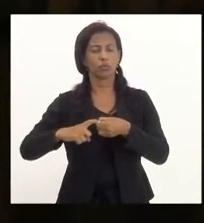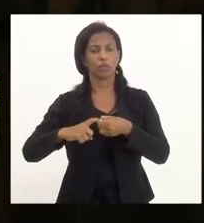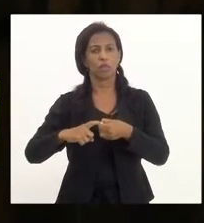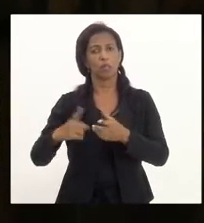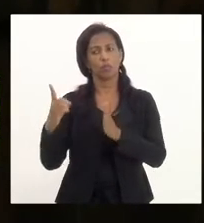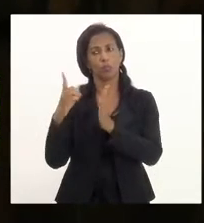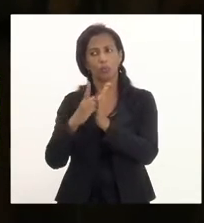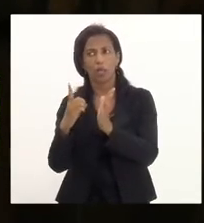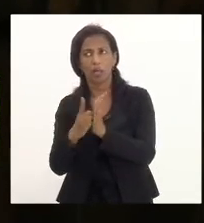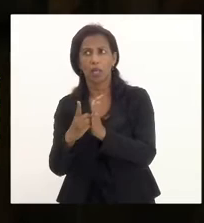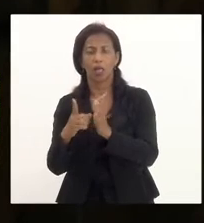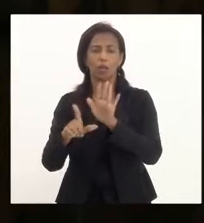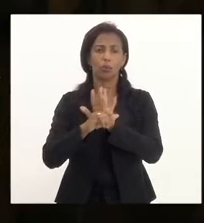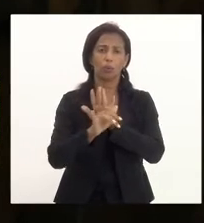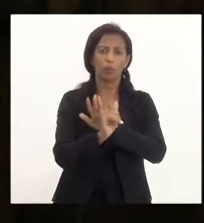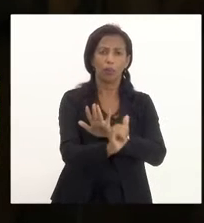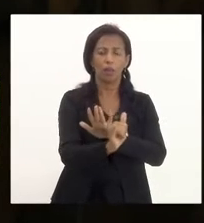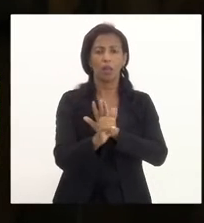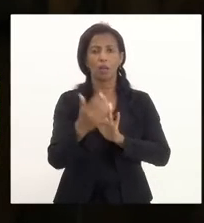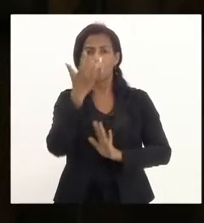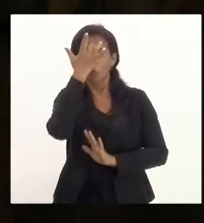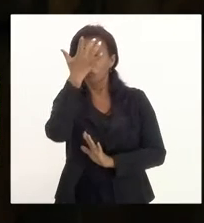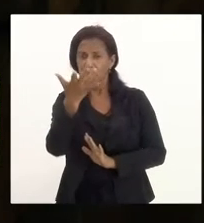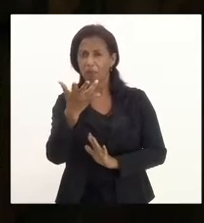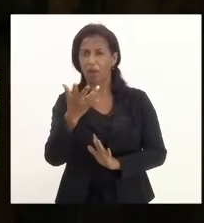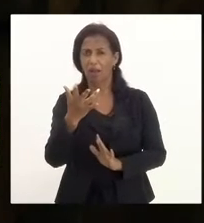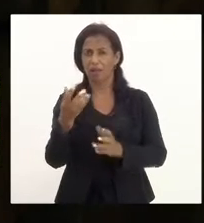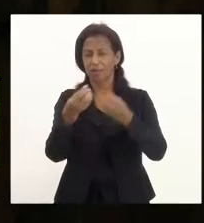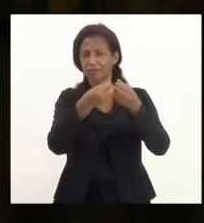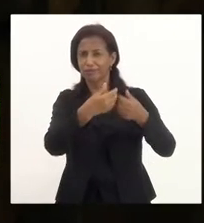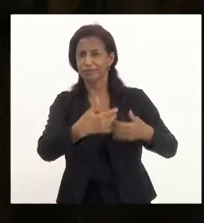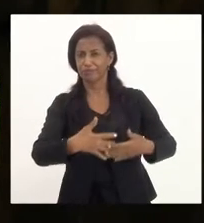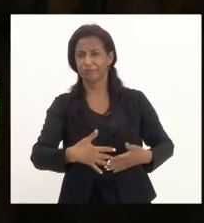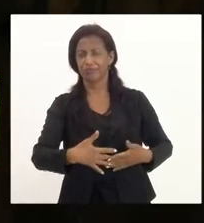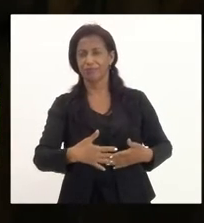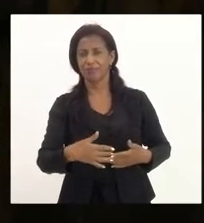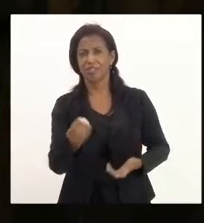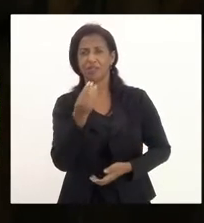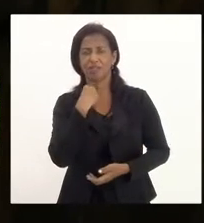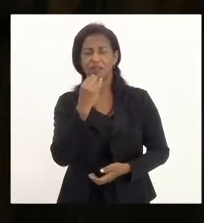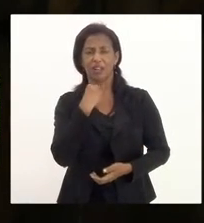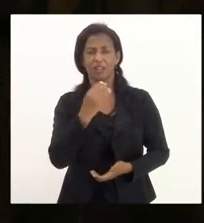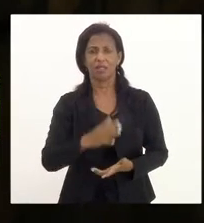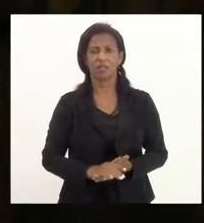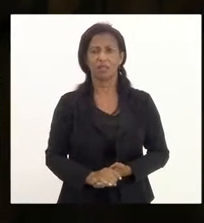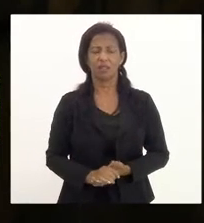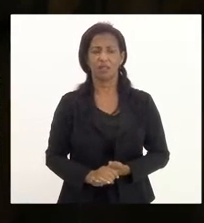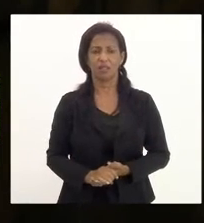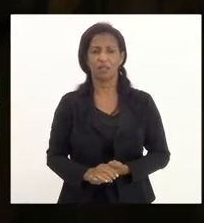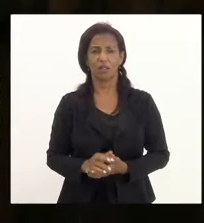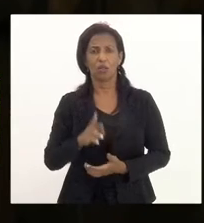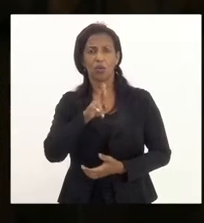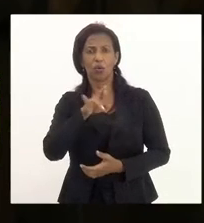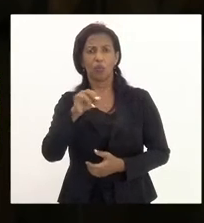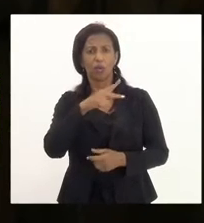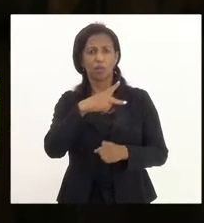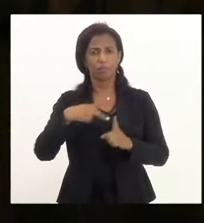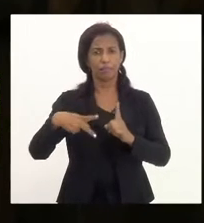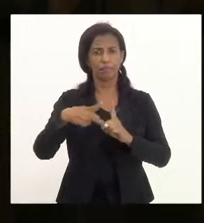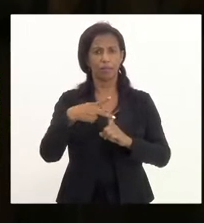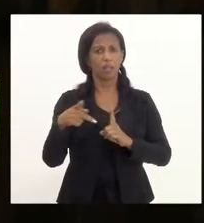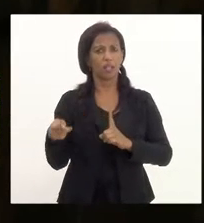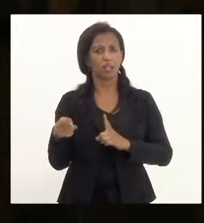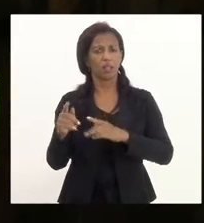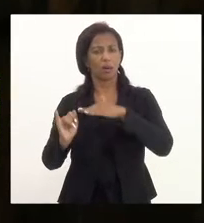decreto o jogo leis ordinárias muito fáceis de serem de Freitas enfraquecendo né o rio previdência que é